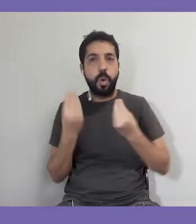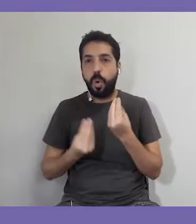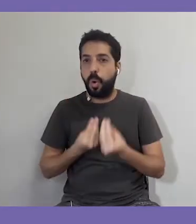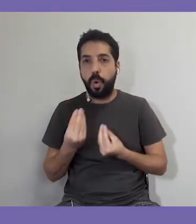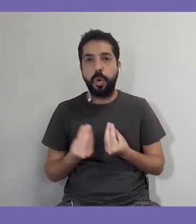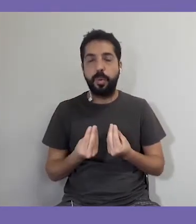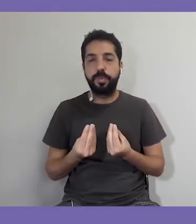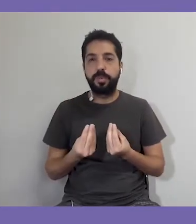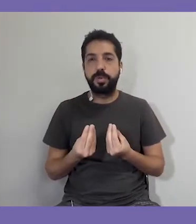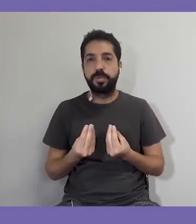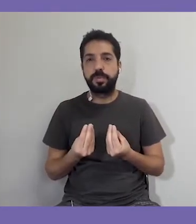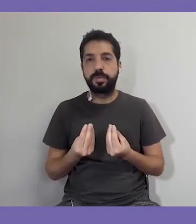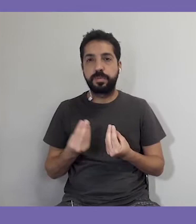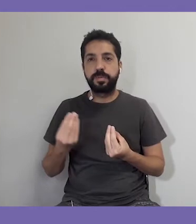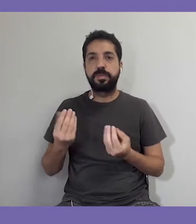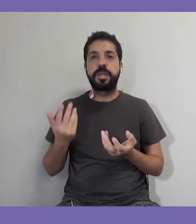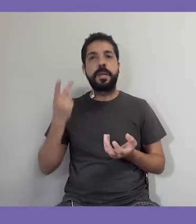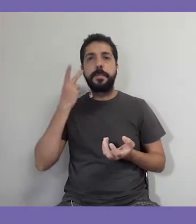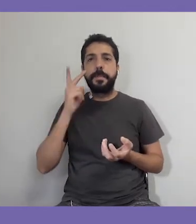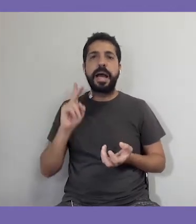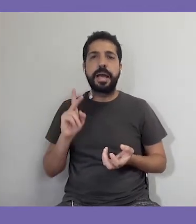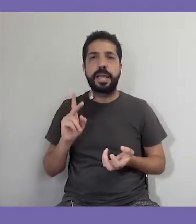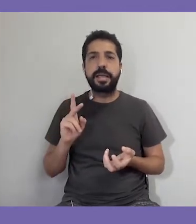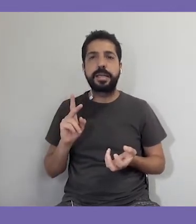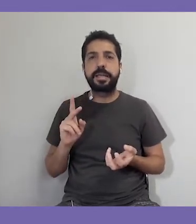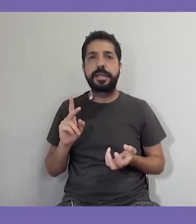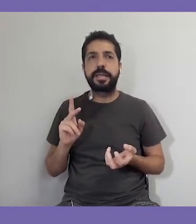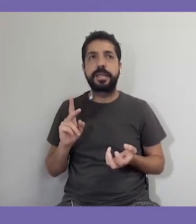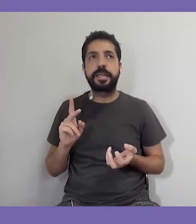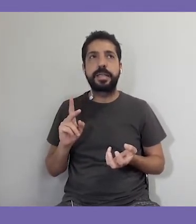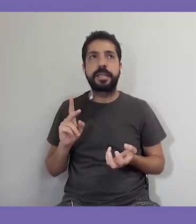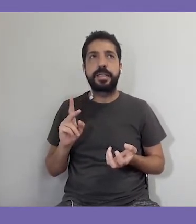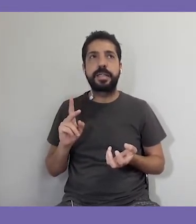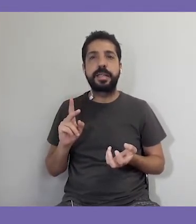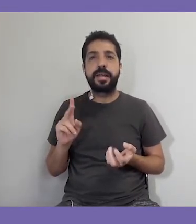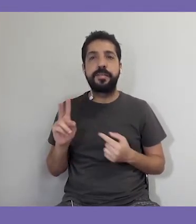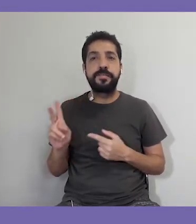iluminação, pensar nessa iluminação para